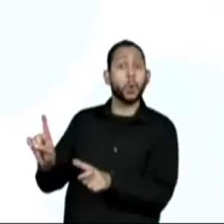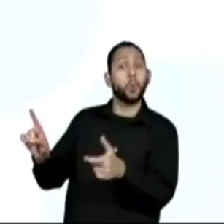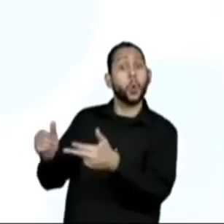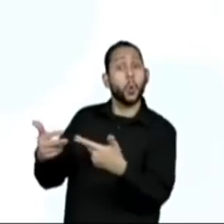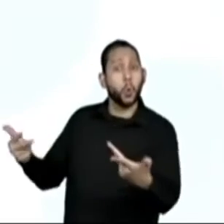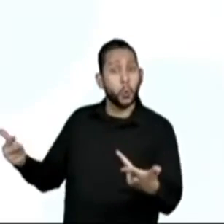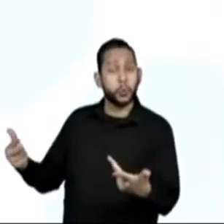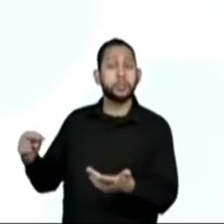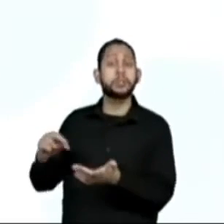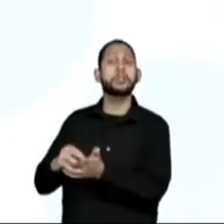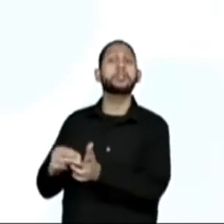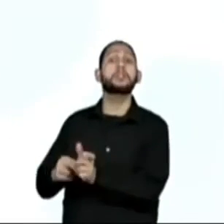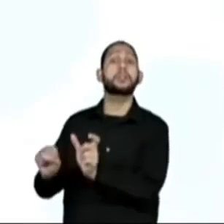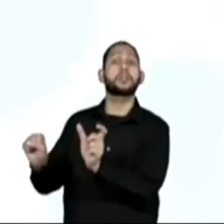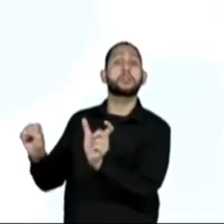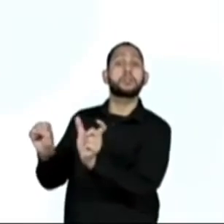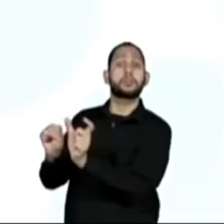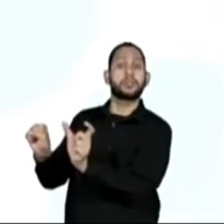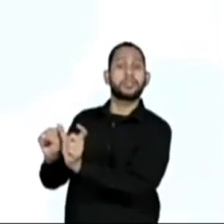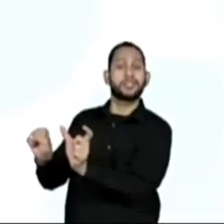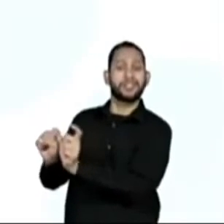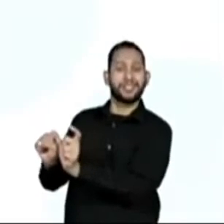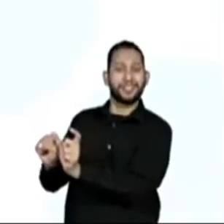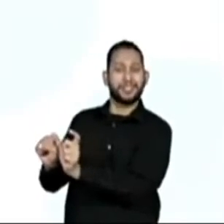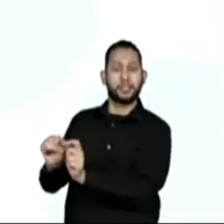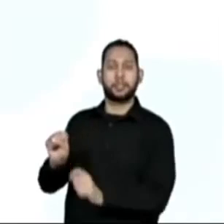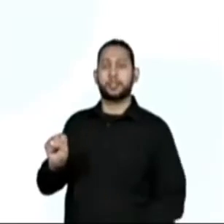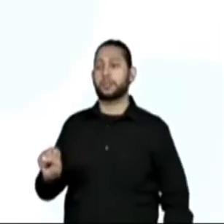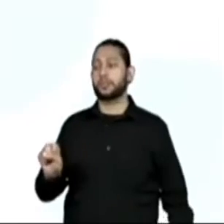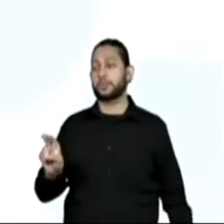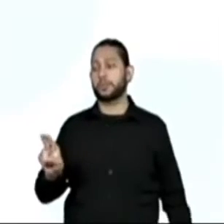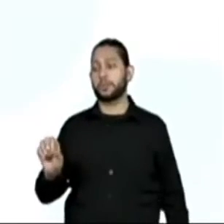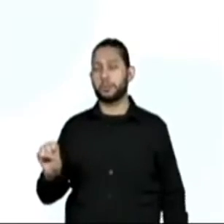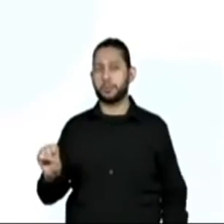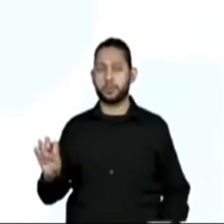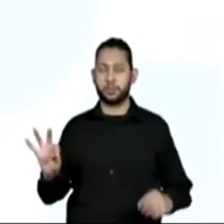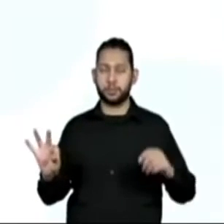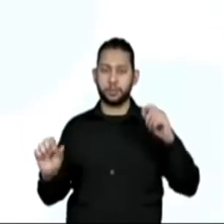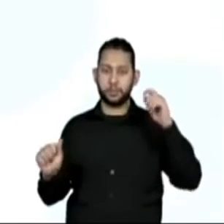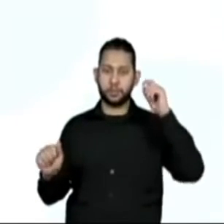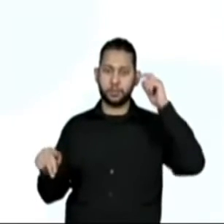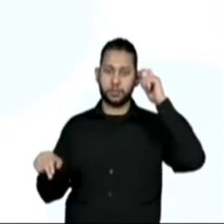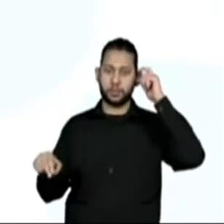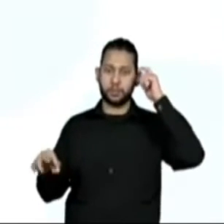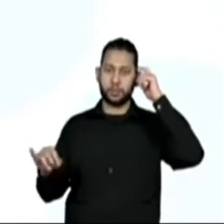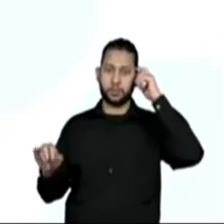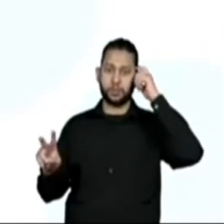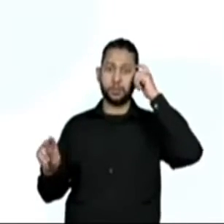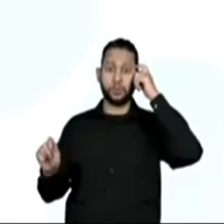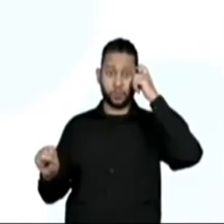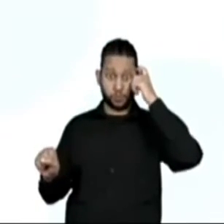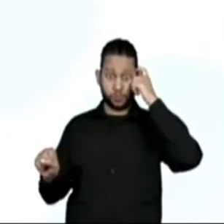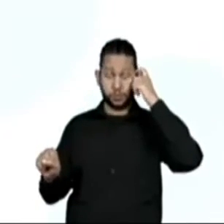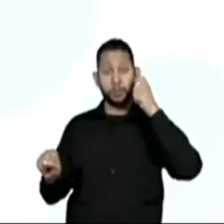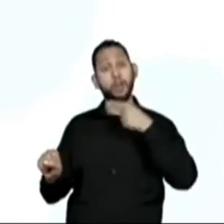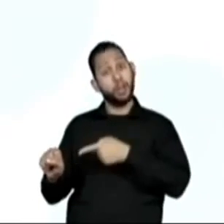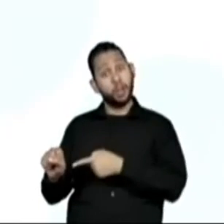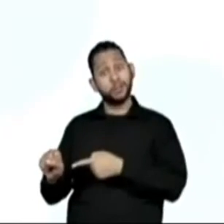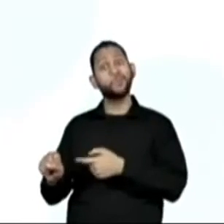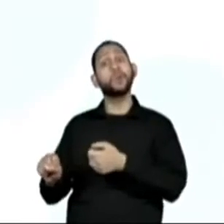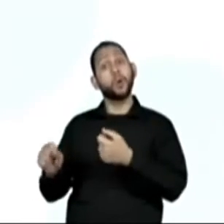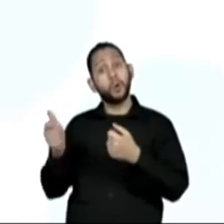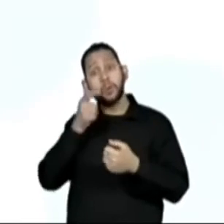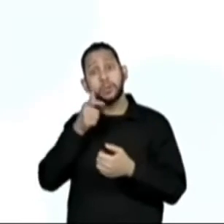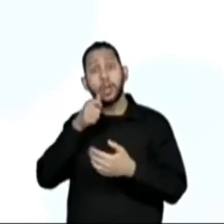substantivos. Eles dão qualidades. Essas qualidades, como nós conversamos da outra vez, elas podem ser boas